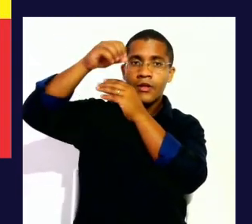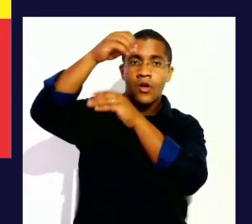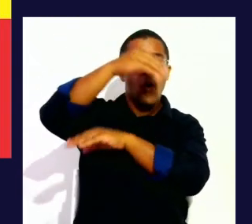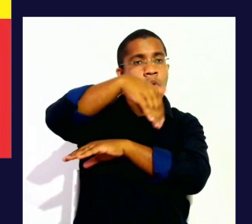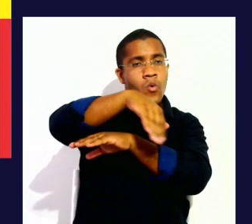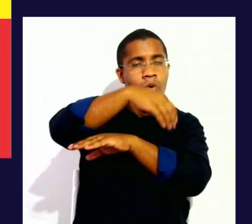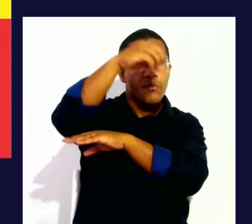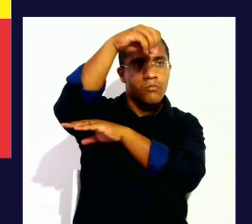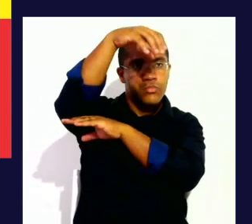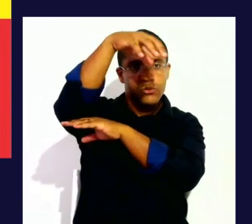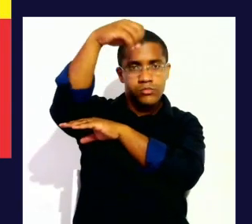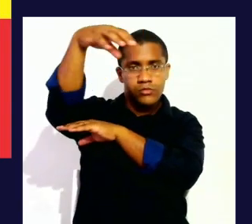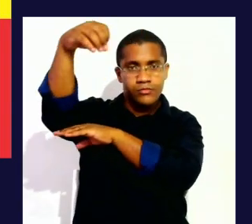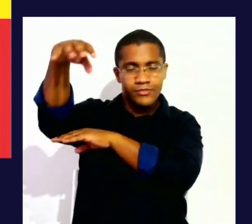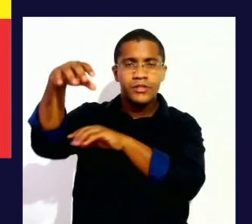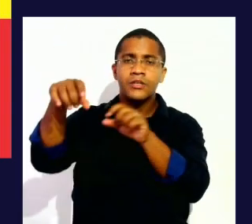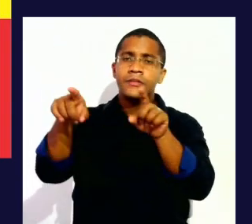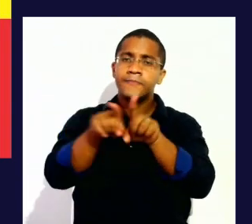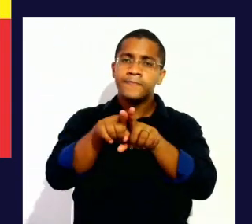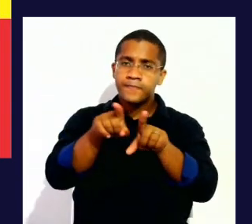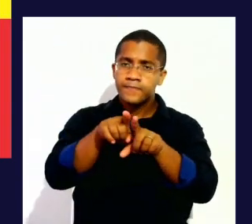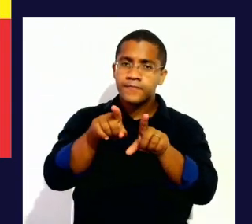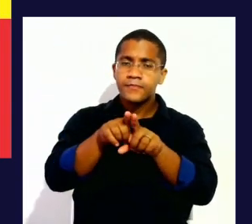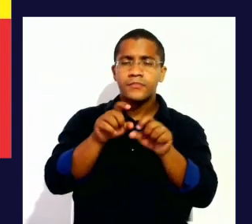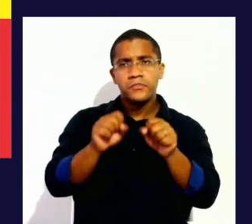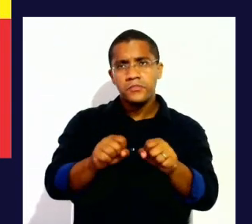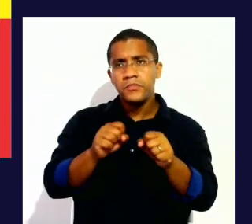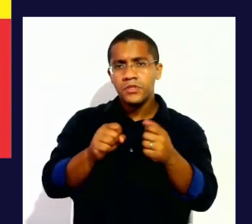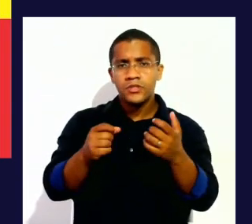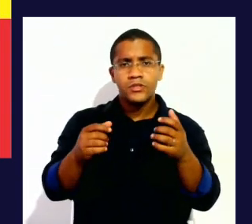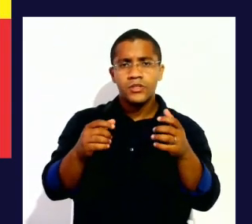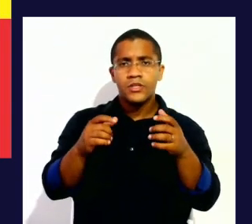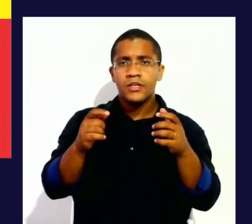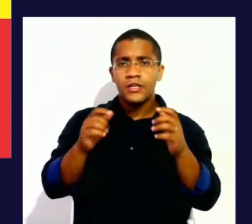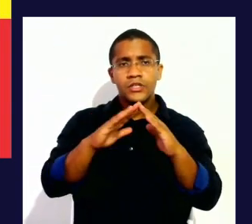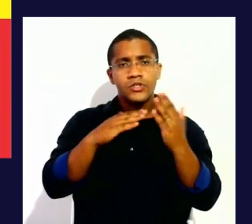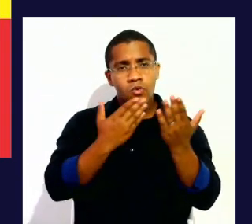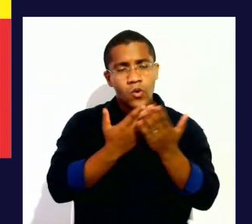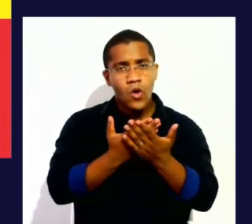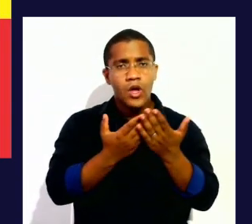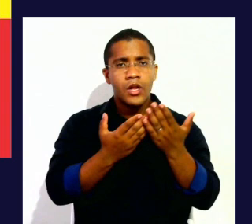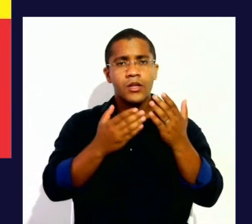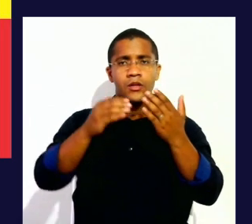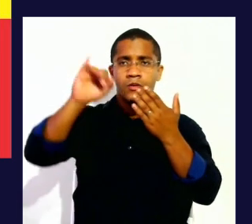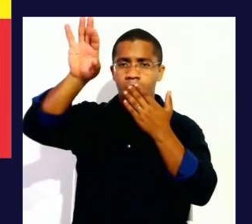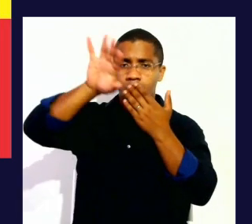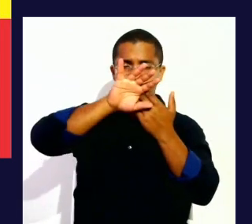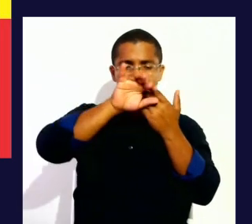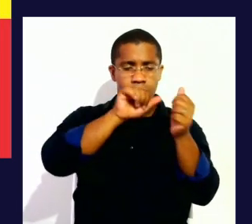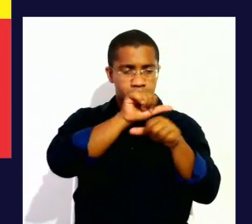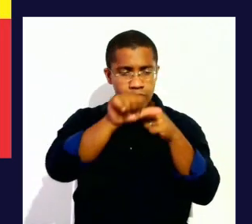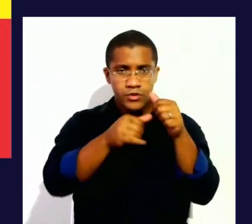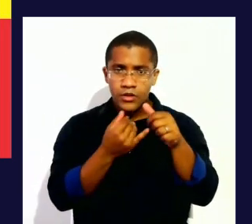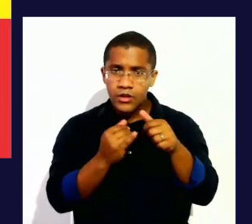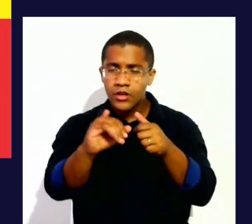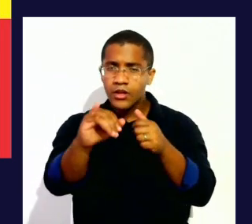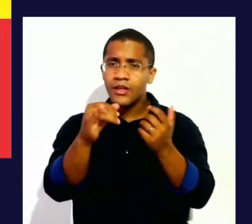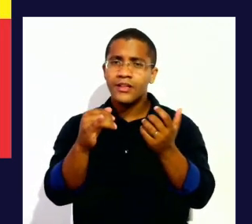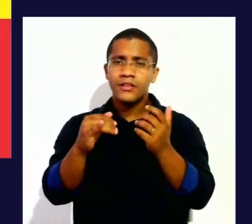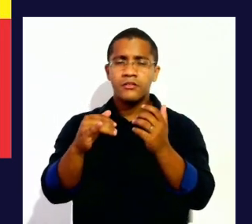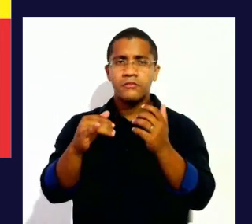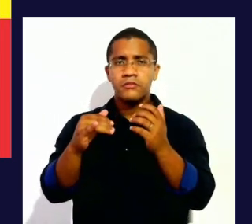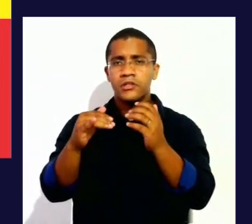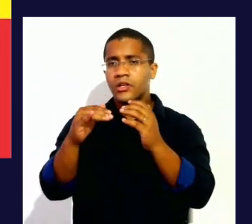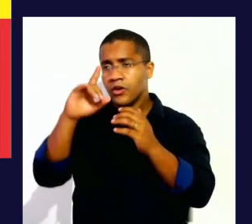de uso coletivo, tais como geração de energia elétrica para escolas, postos de saúde